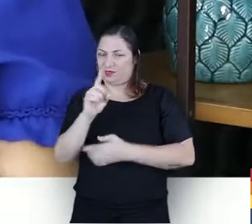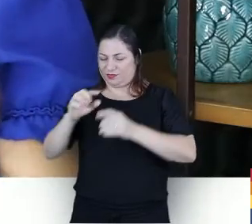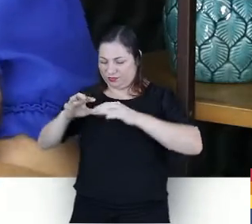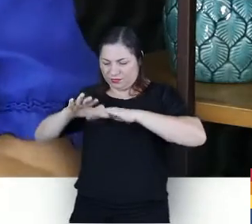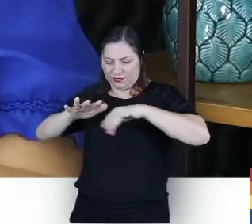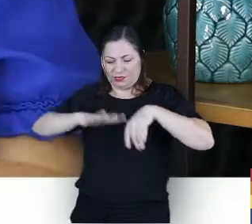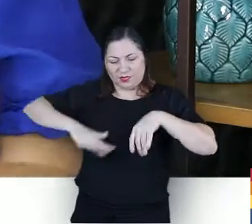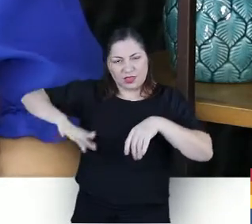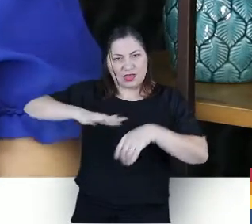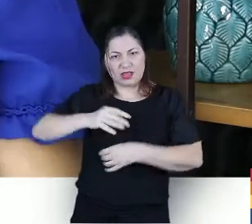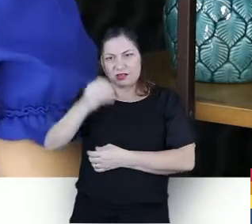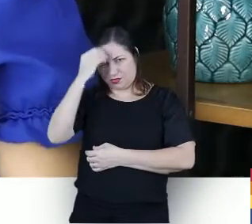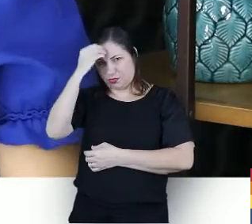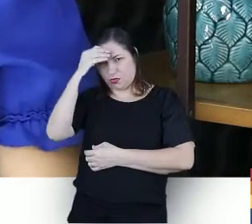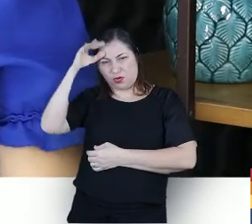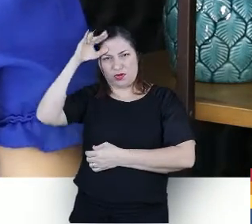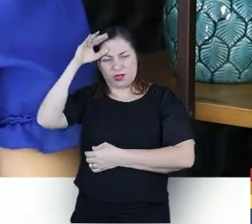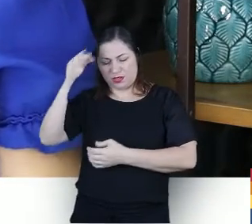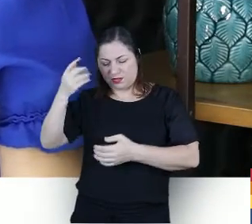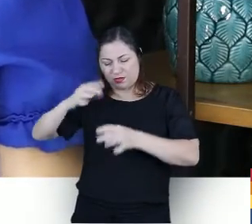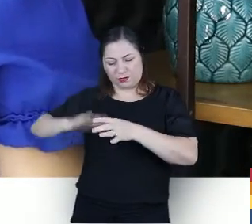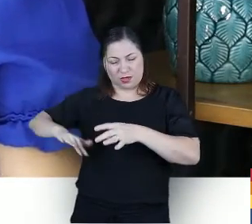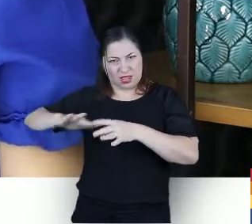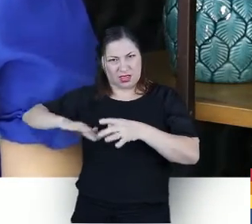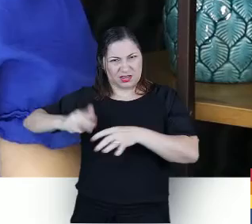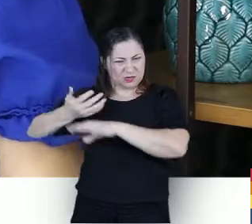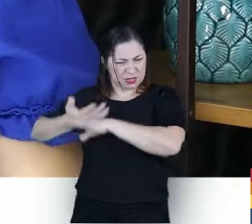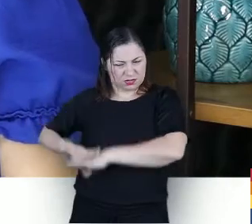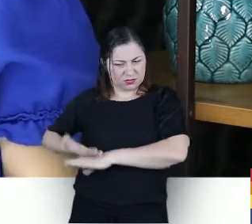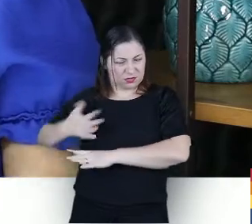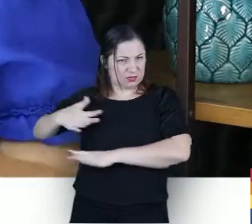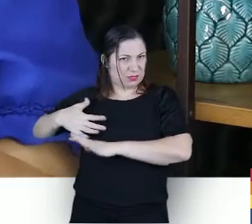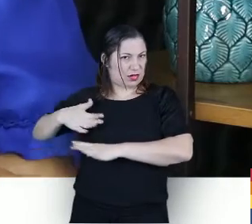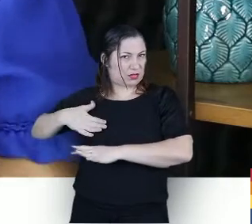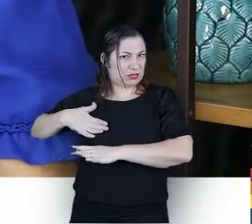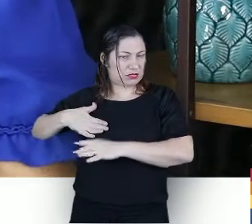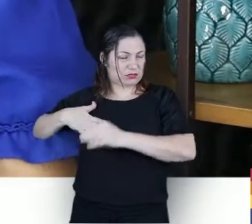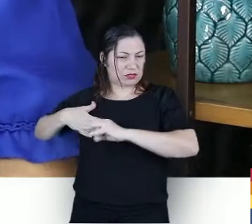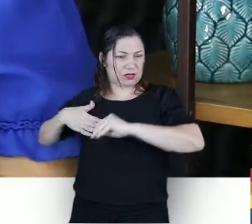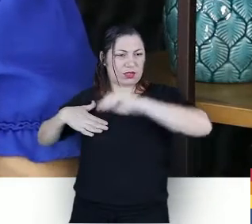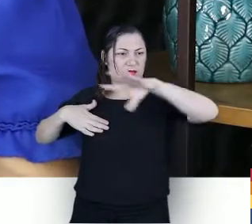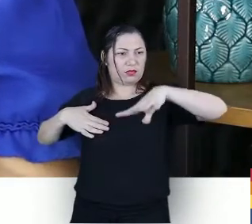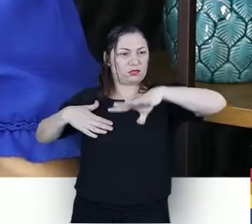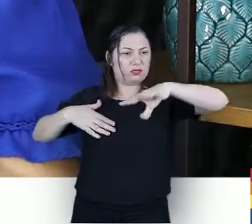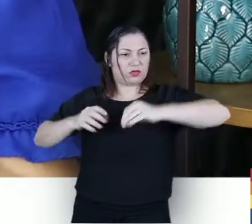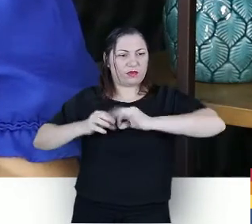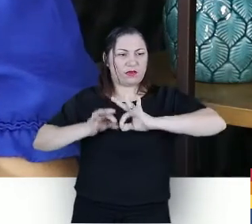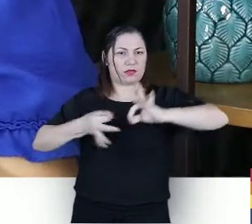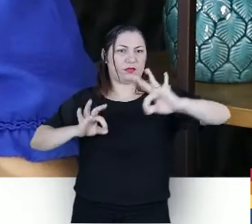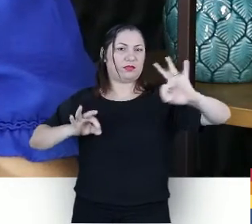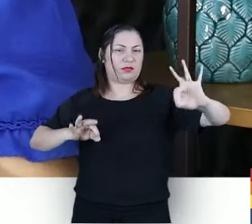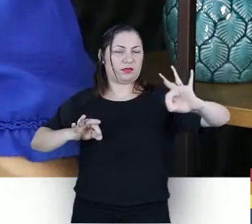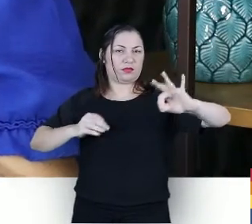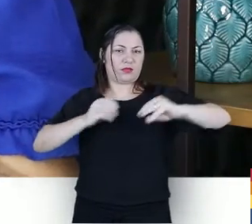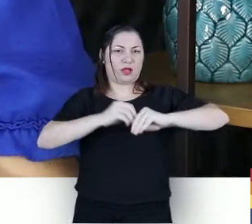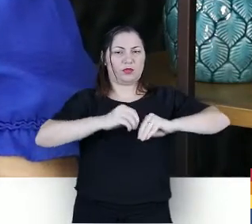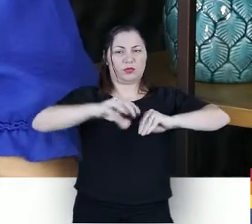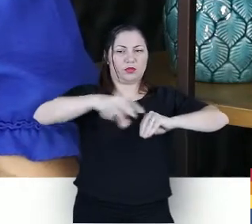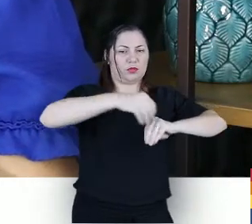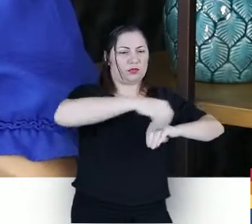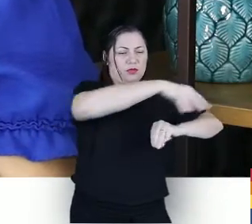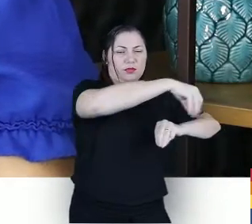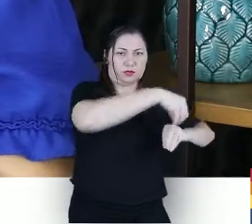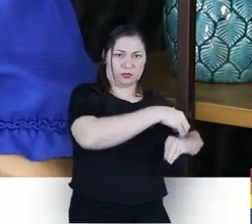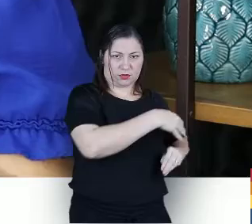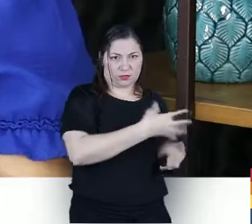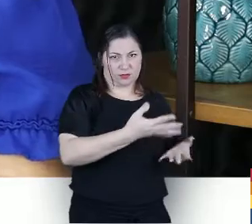outros. Então, a gente vai pensar nisso. E, diante desse pensar, é o